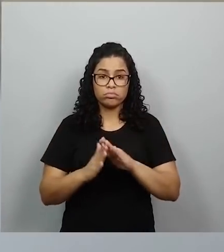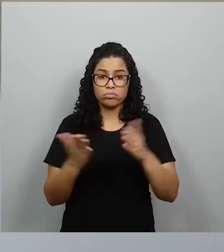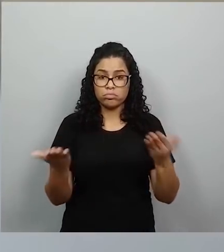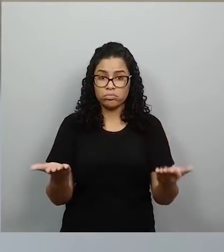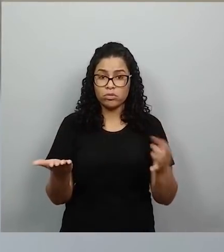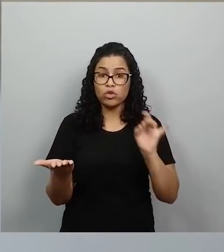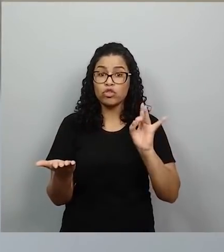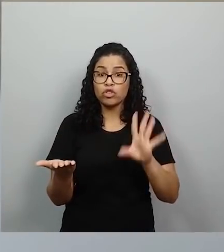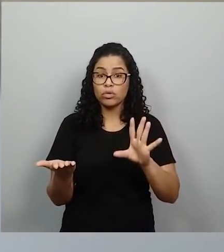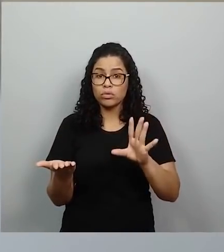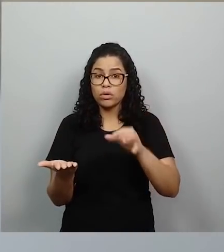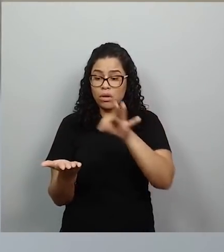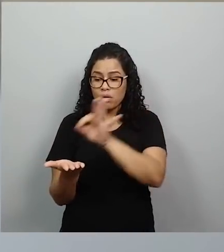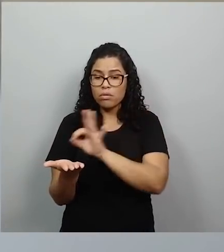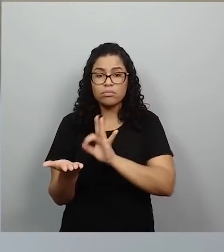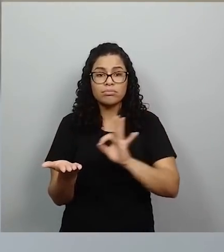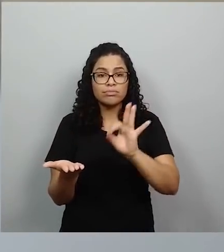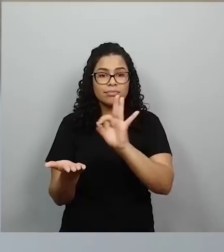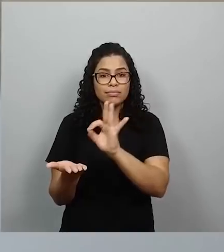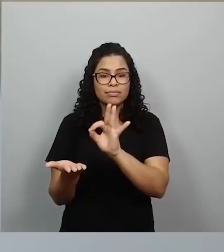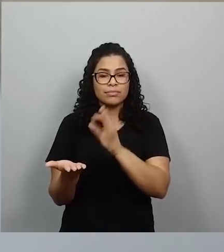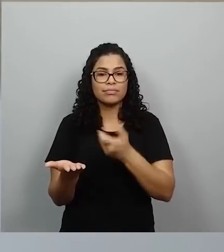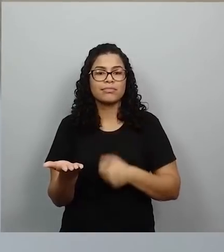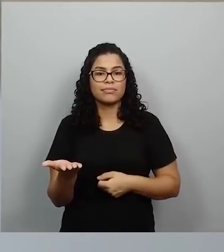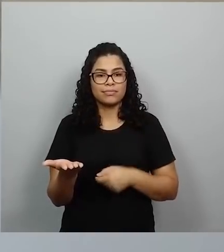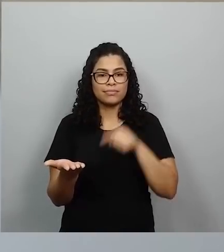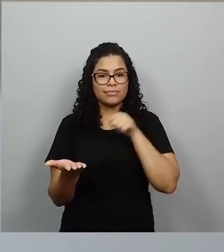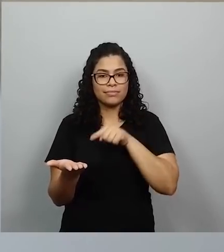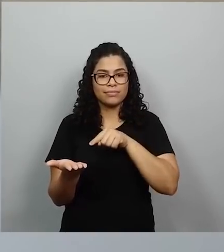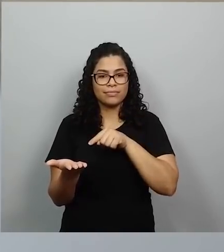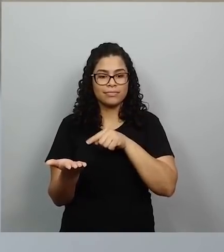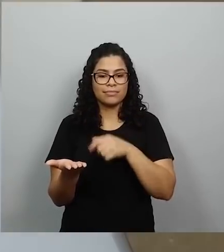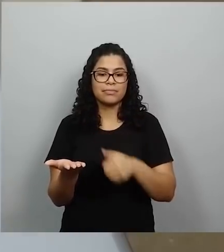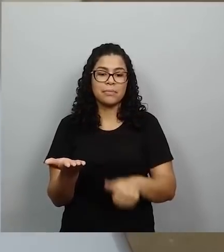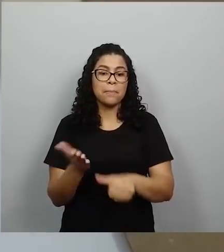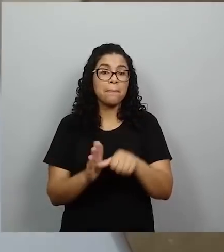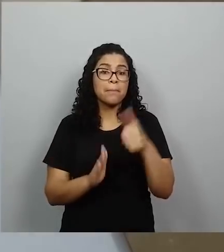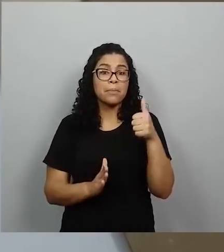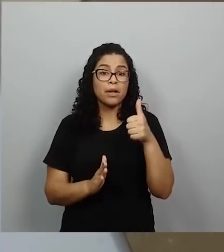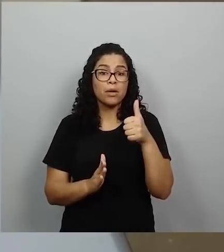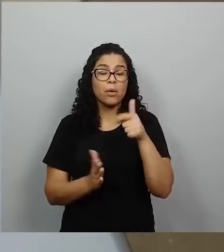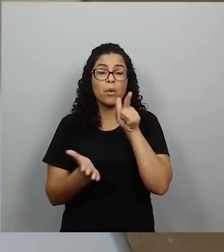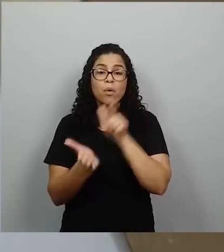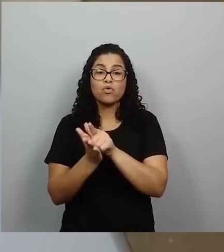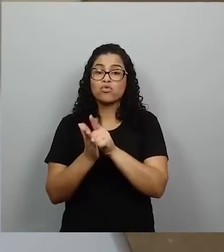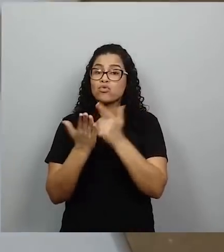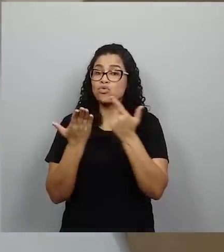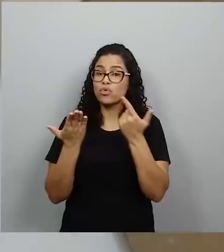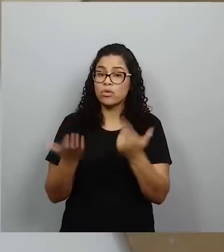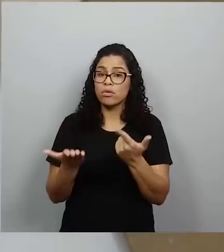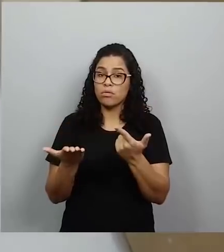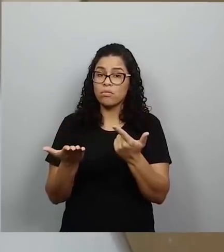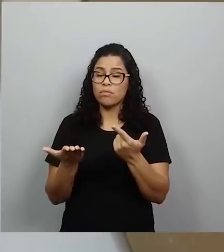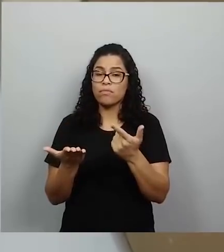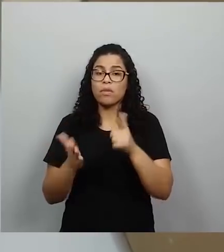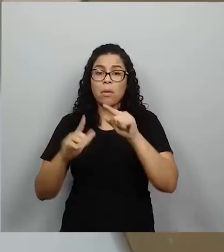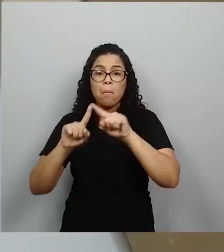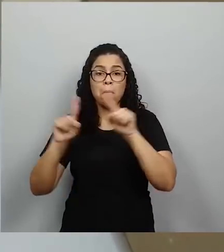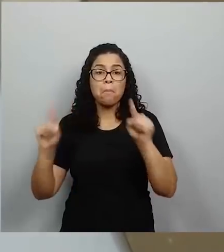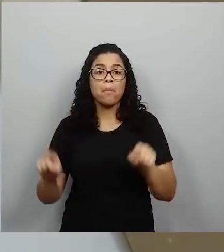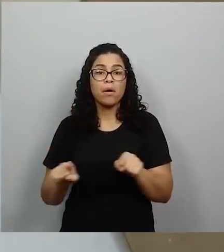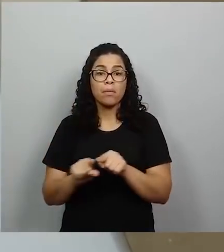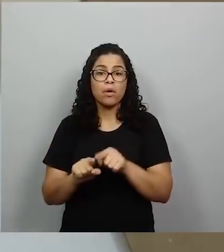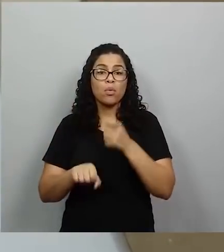prensa, é só montar o sanduíche científico. Primeiro colocamos um pedaço de papelão, um pedaço